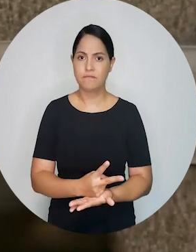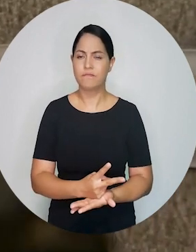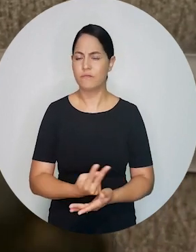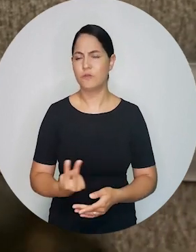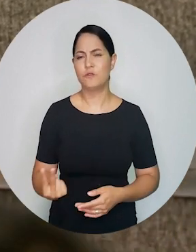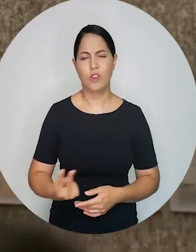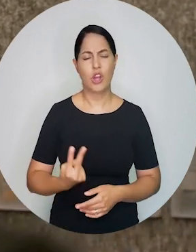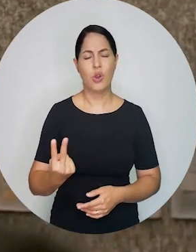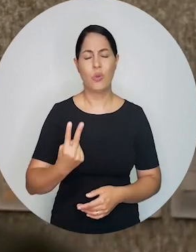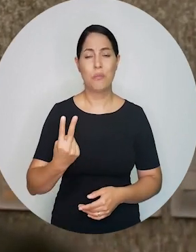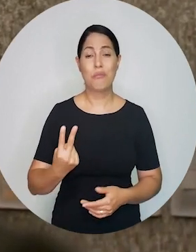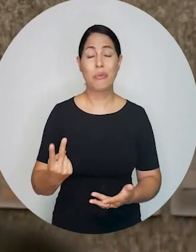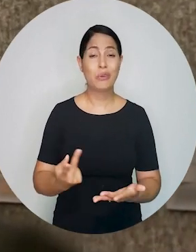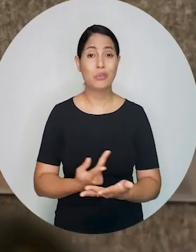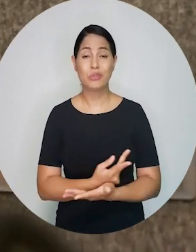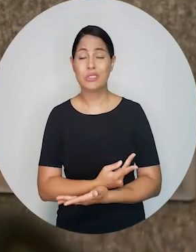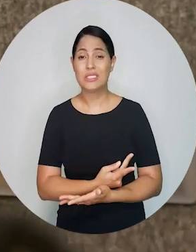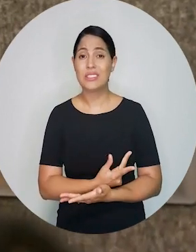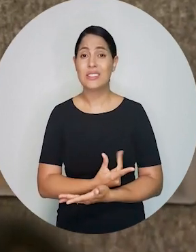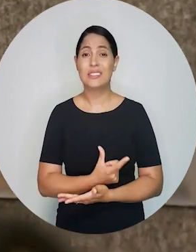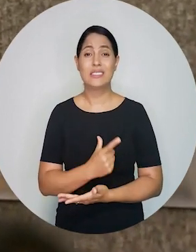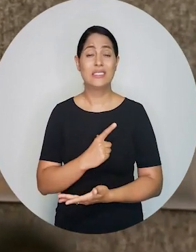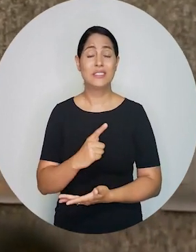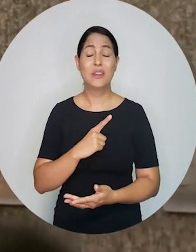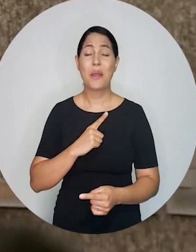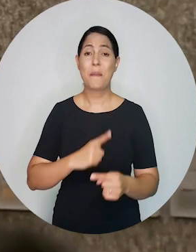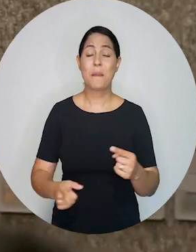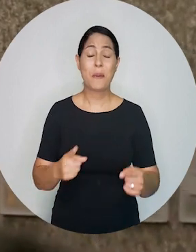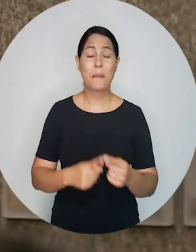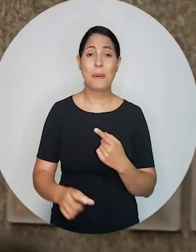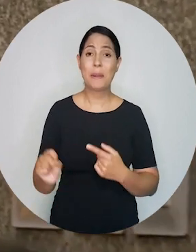brasileiro sempre foi bastante vigoroso,